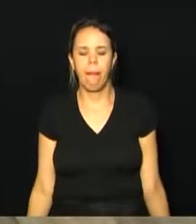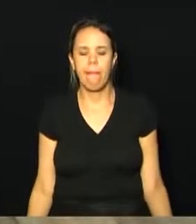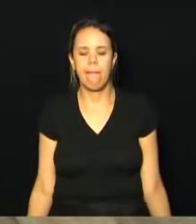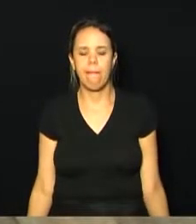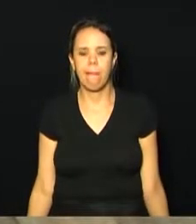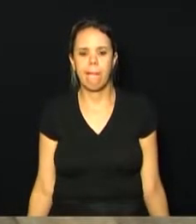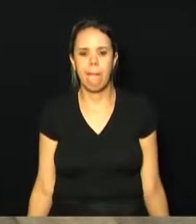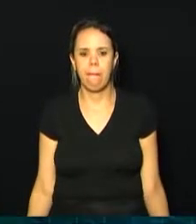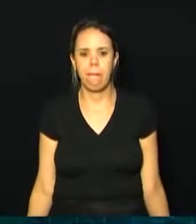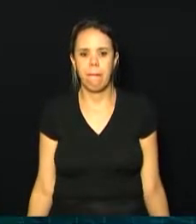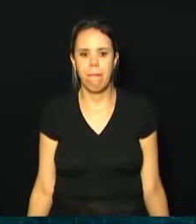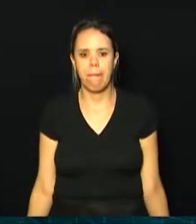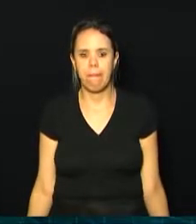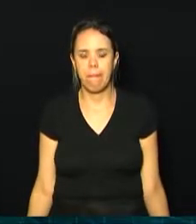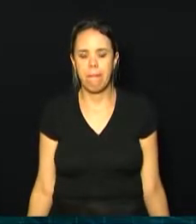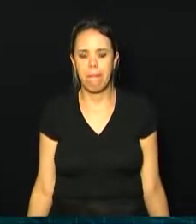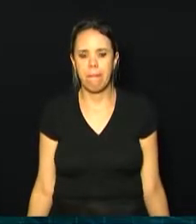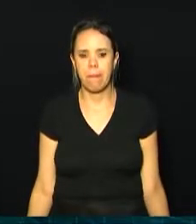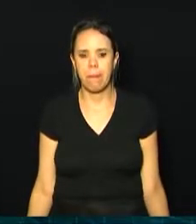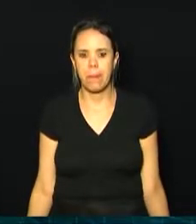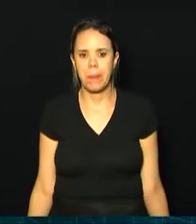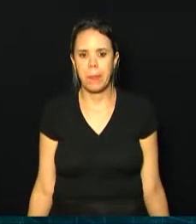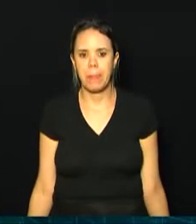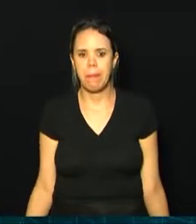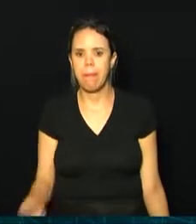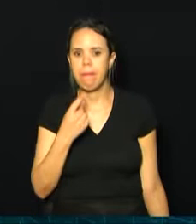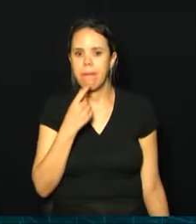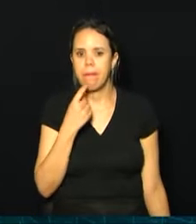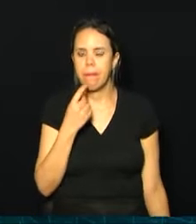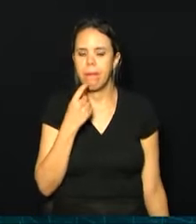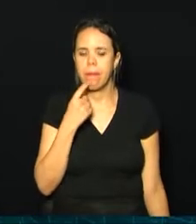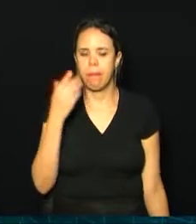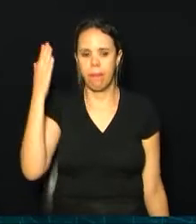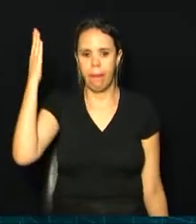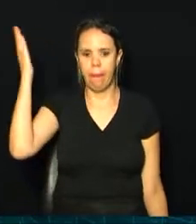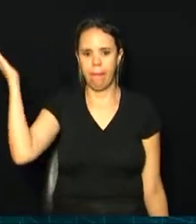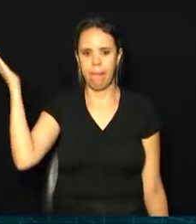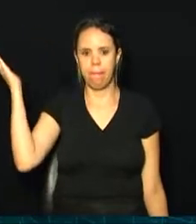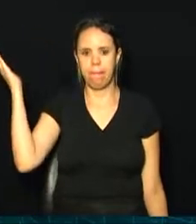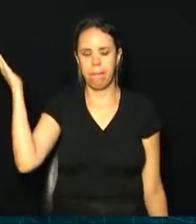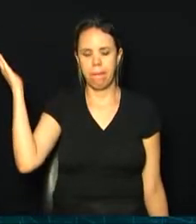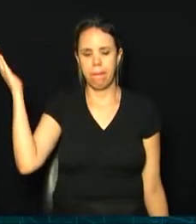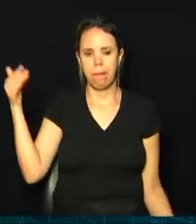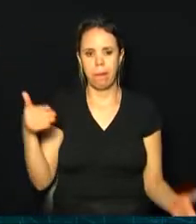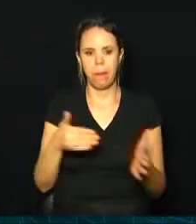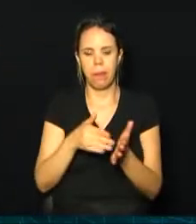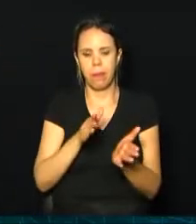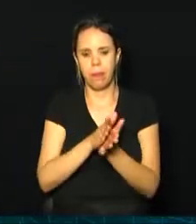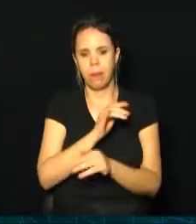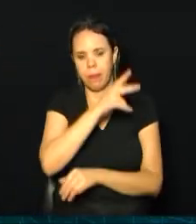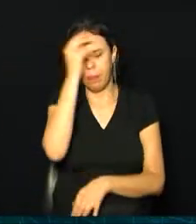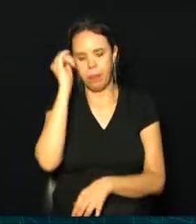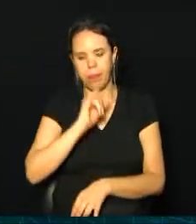396.557 casos confirmados desde o início da pandemia e Campinas, até esta quinta-feira, que é o último boletim emitido pela